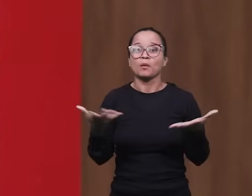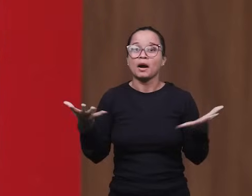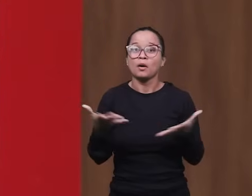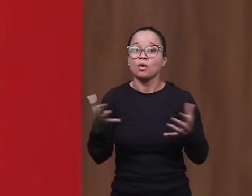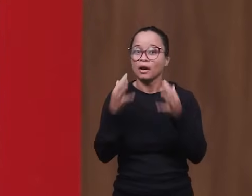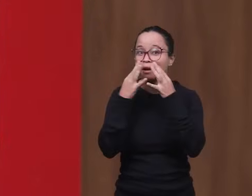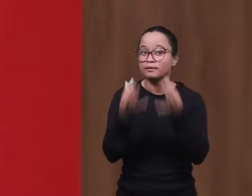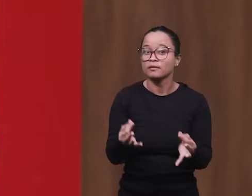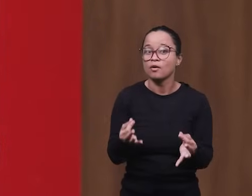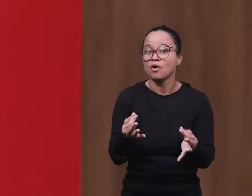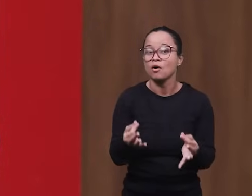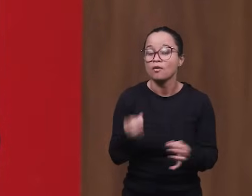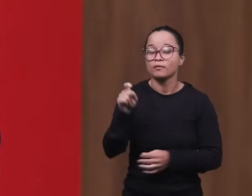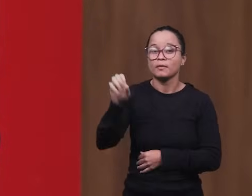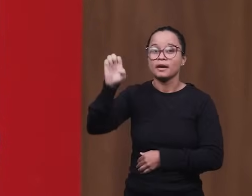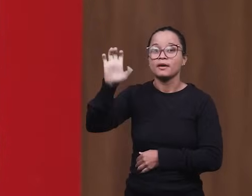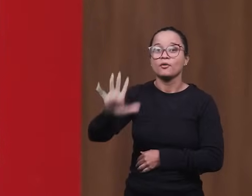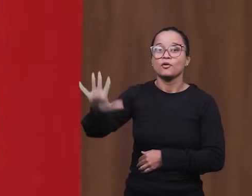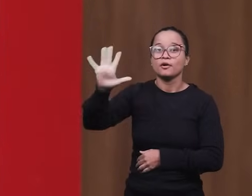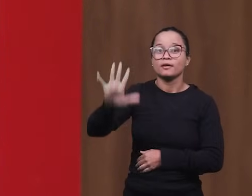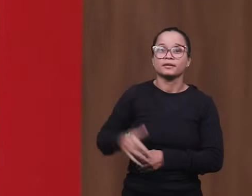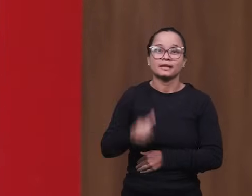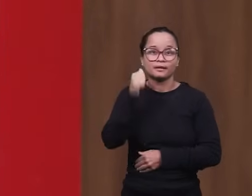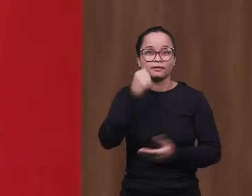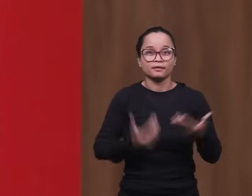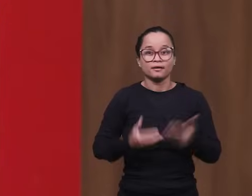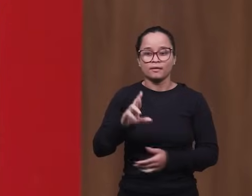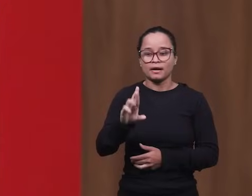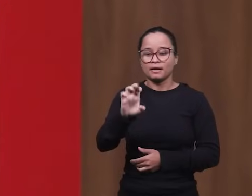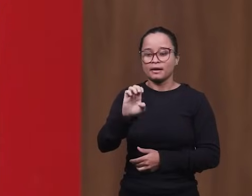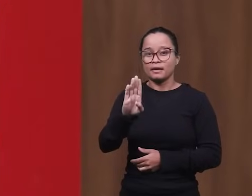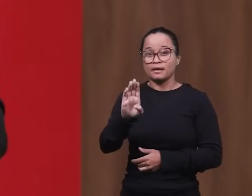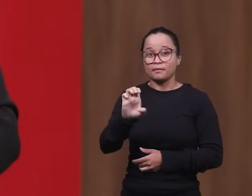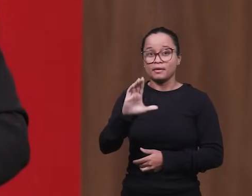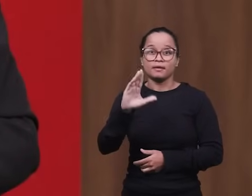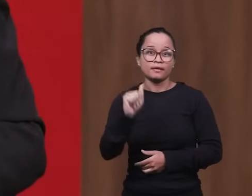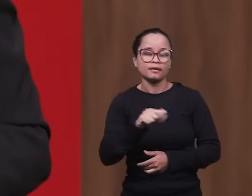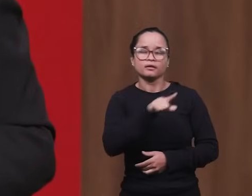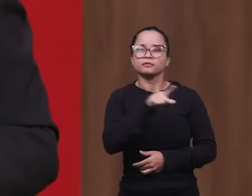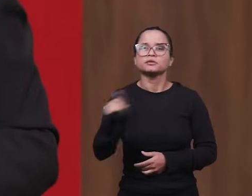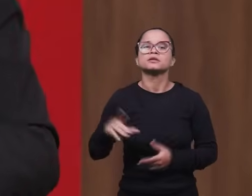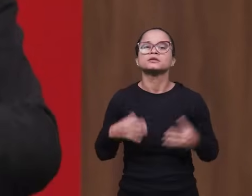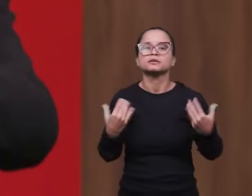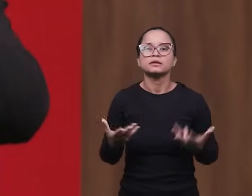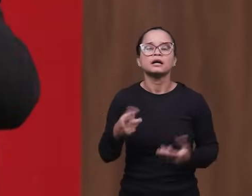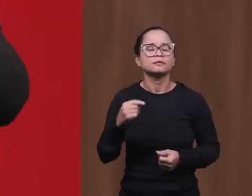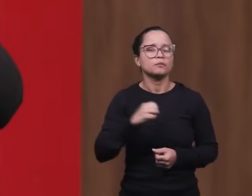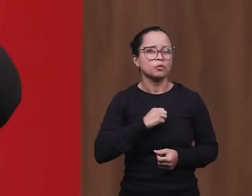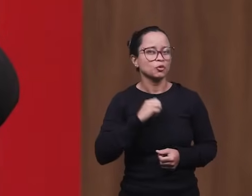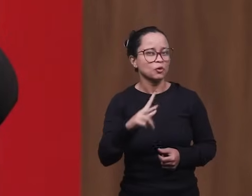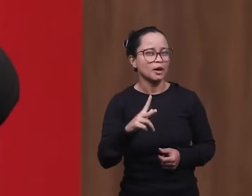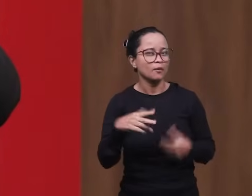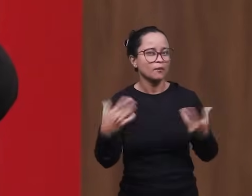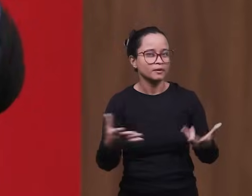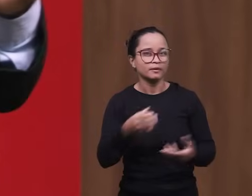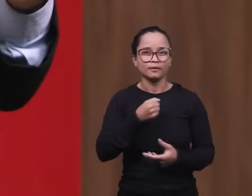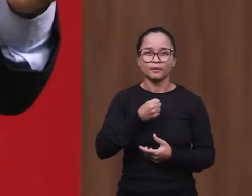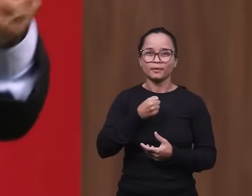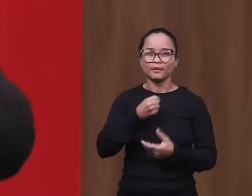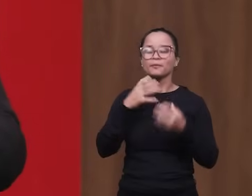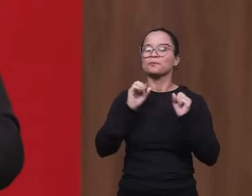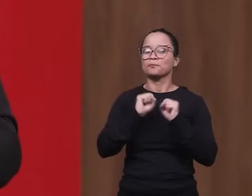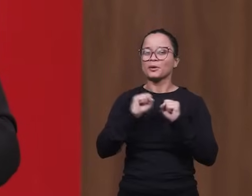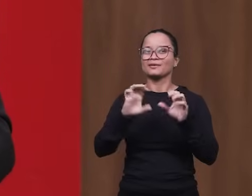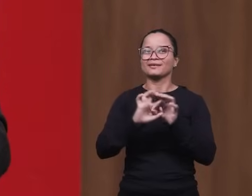Ó, vamos agora, atenção para a Europa, nossa irmã Rebeca Ribeiro trazendo notícias. Rebeca, você está em Portugal, então o